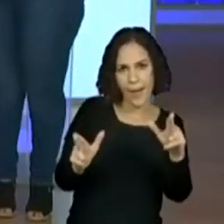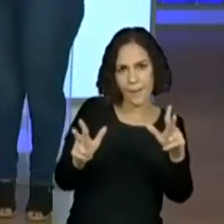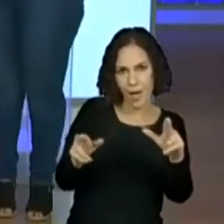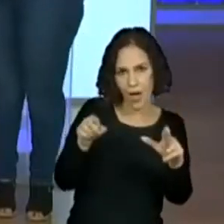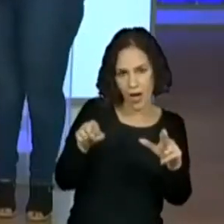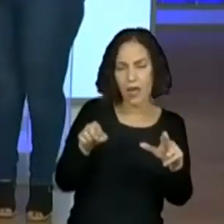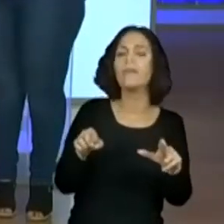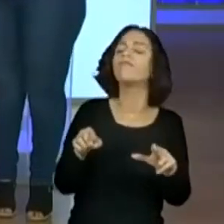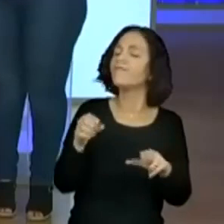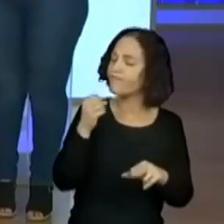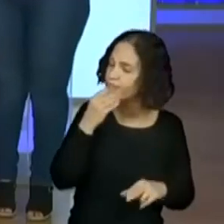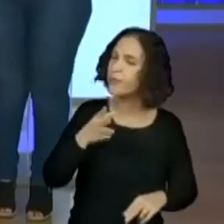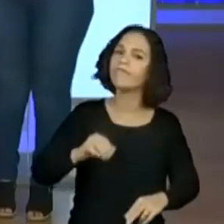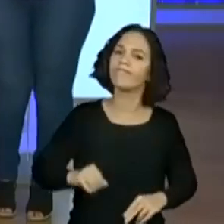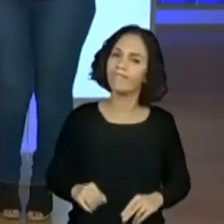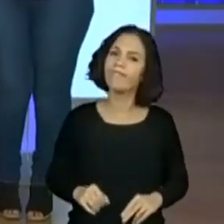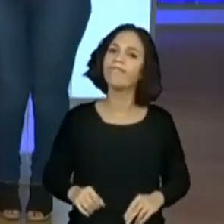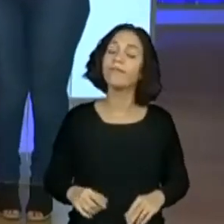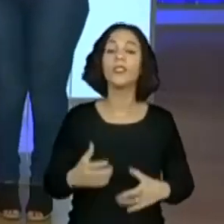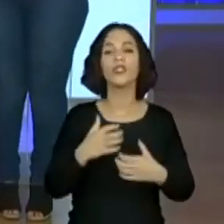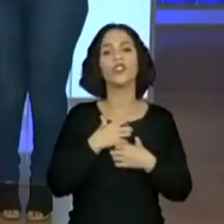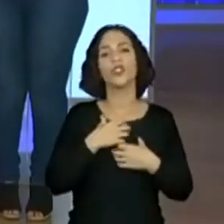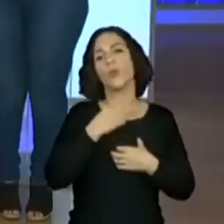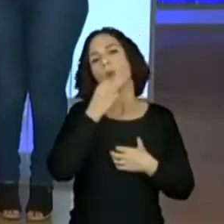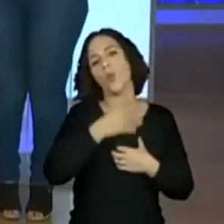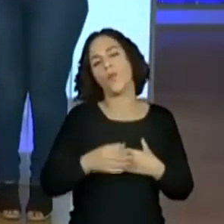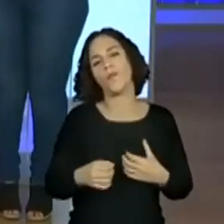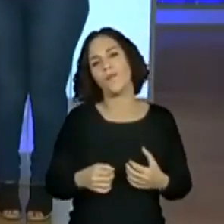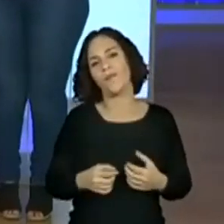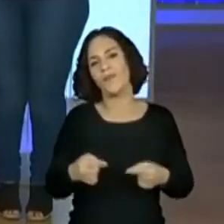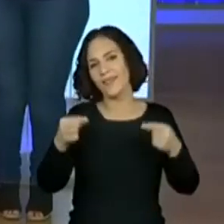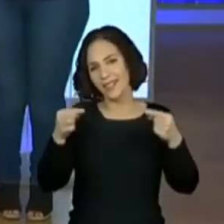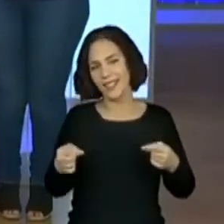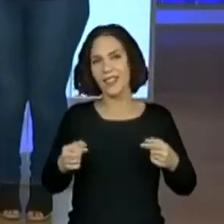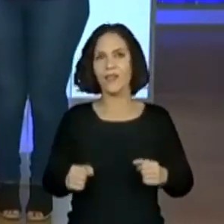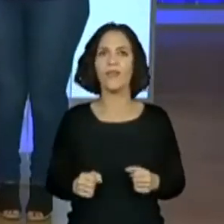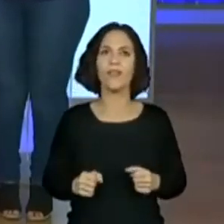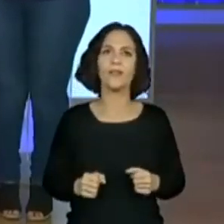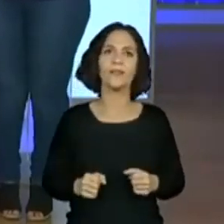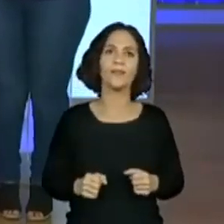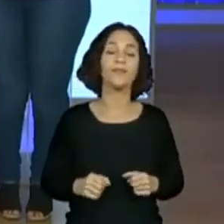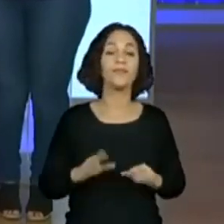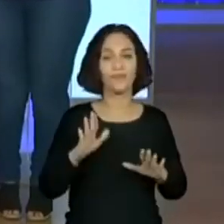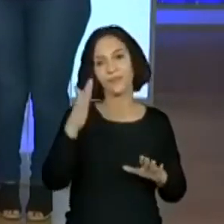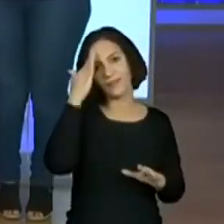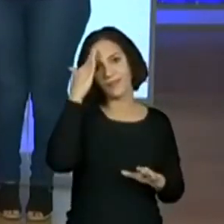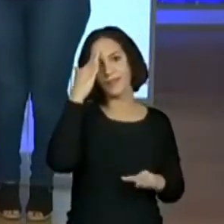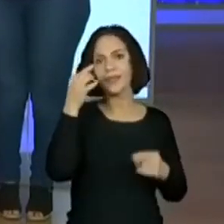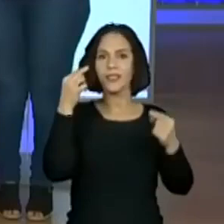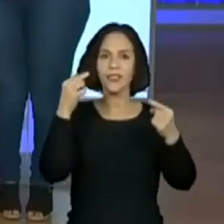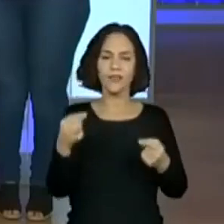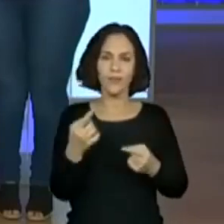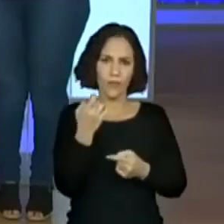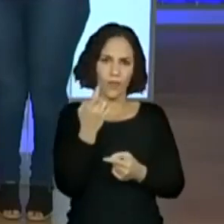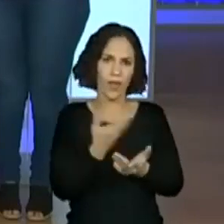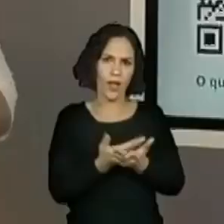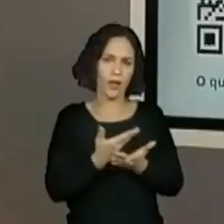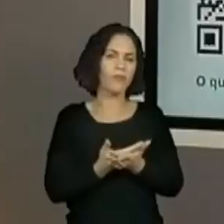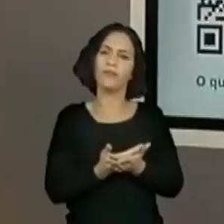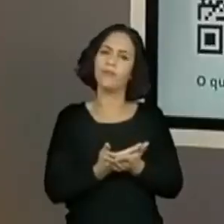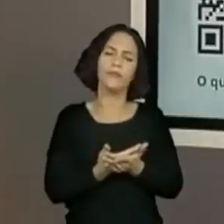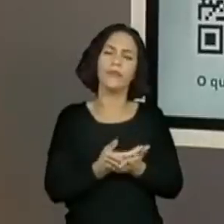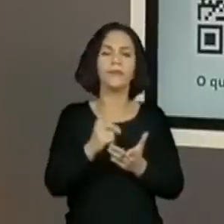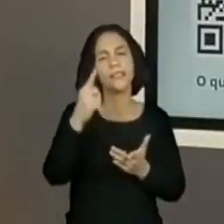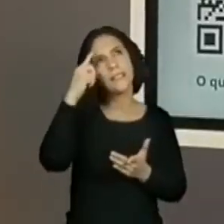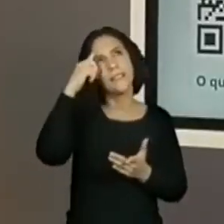os valores iguais, muito boa, professora. É uma maneira, era o desafio é mesmo. É uma das maneiras. Vocês sabem que todo desafio não é só a primeira aula, é aquele start